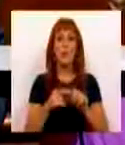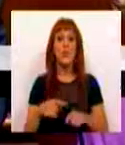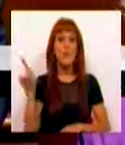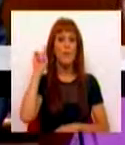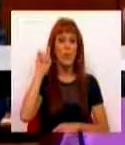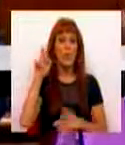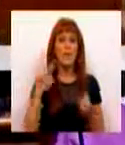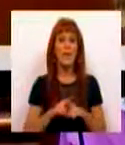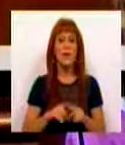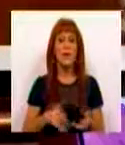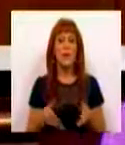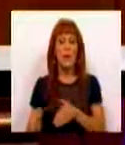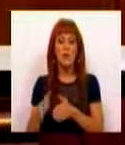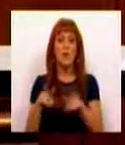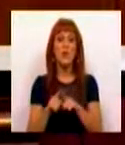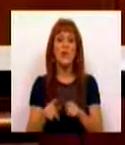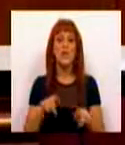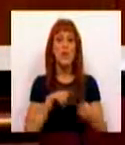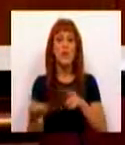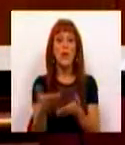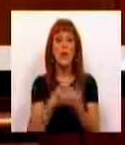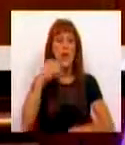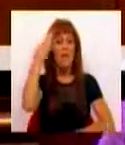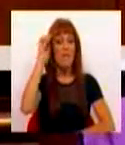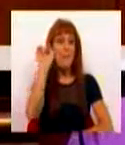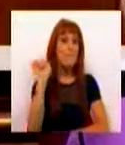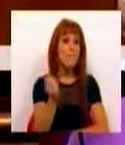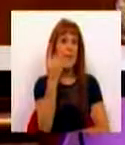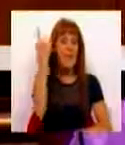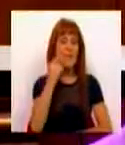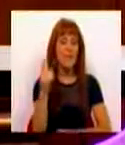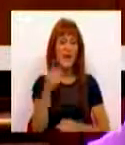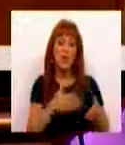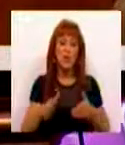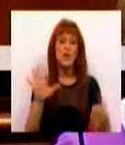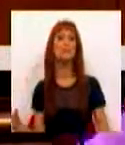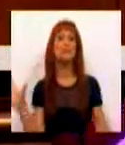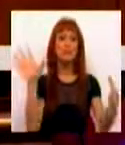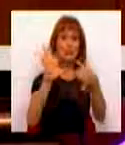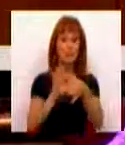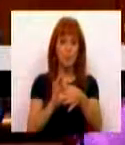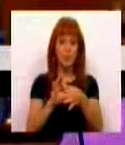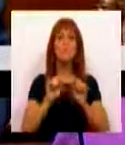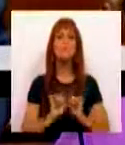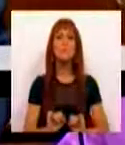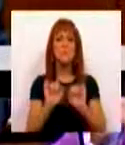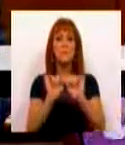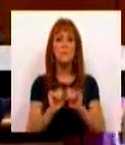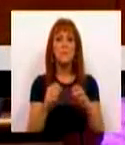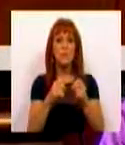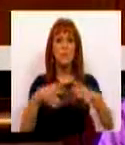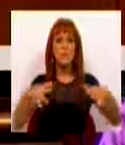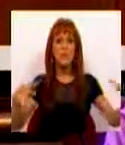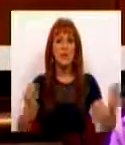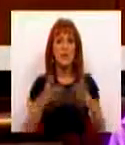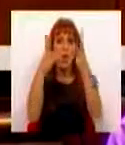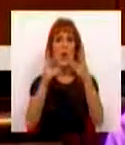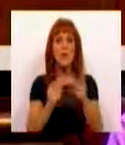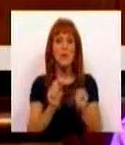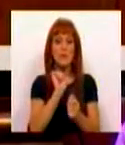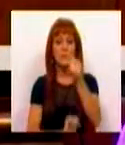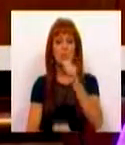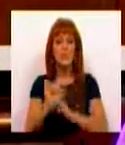económica, tendo em vista, pela primeira vez, uma orientação agregada da expansão do